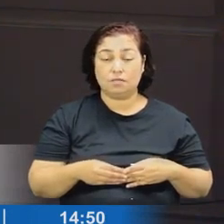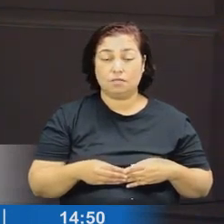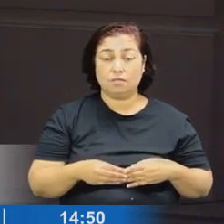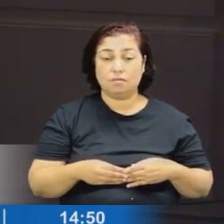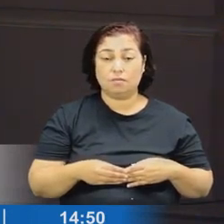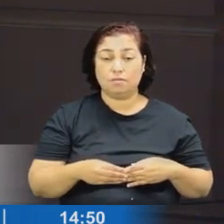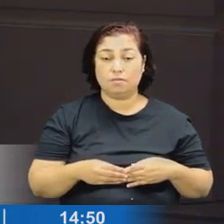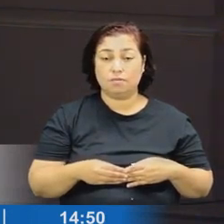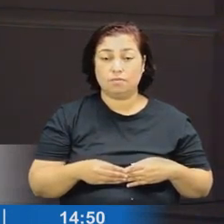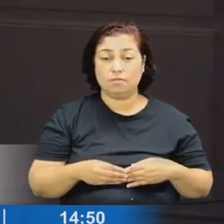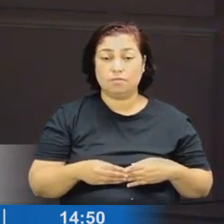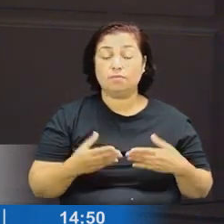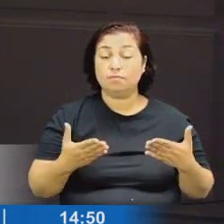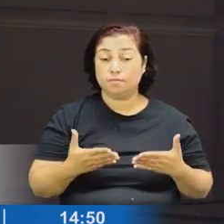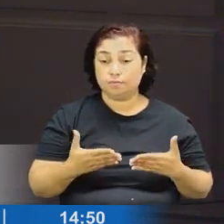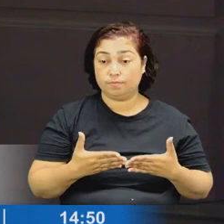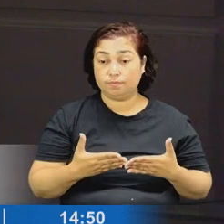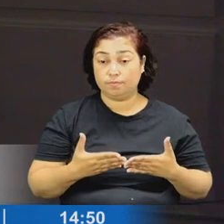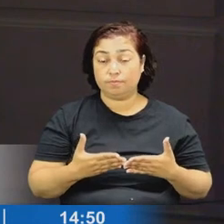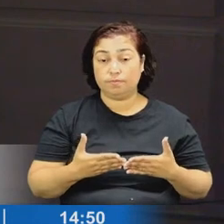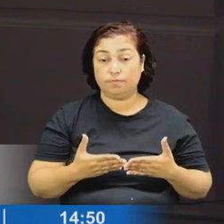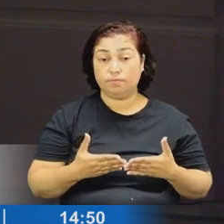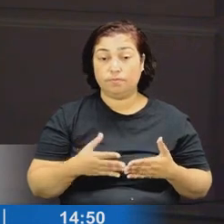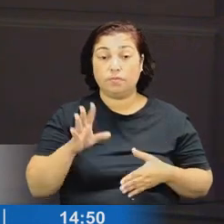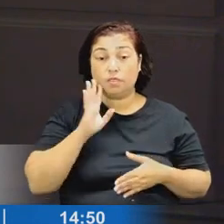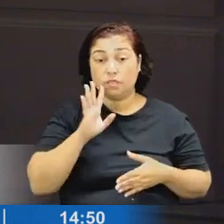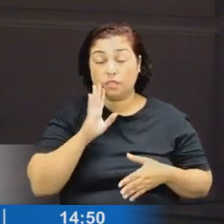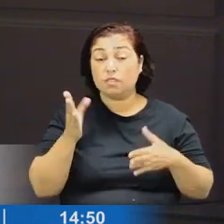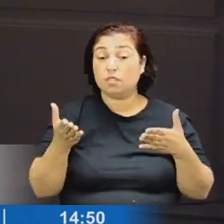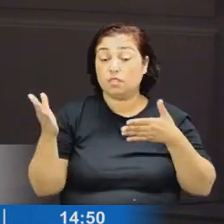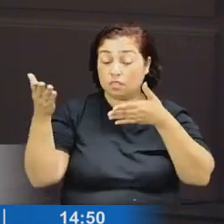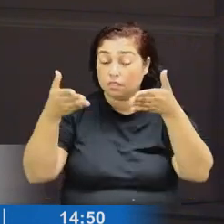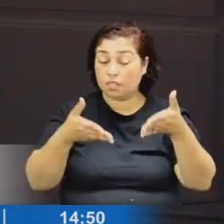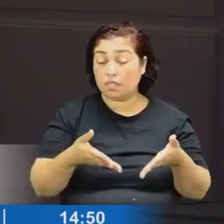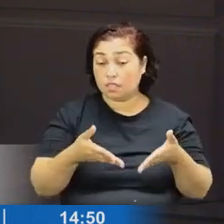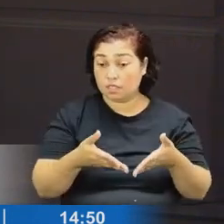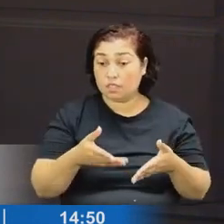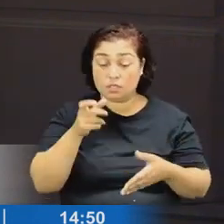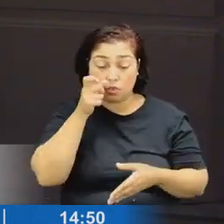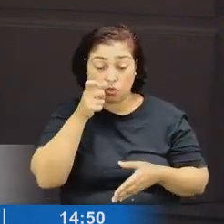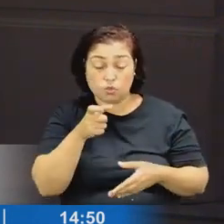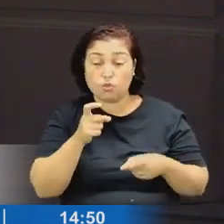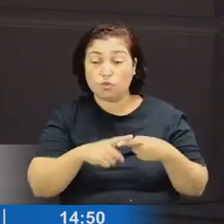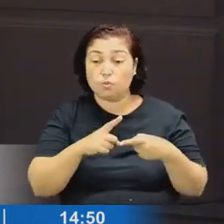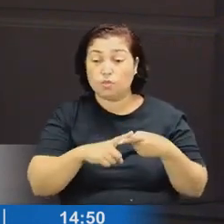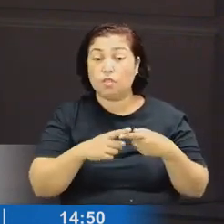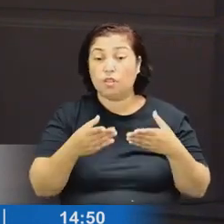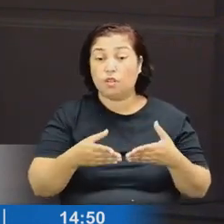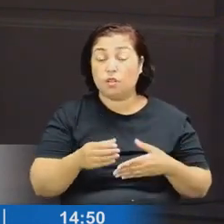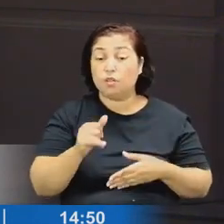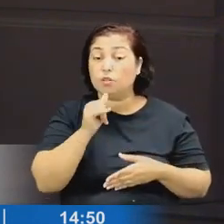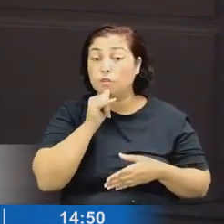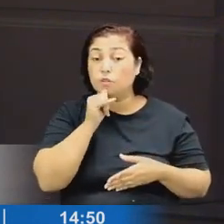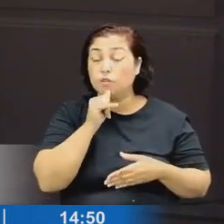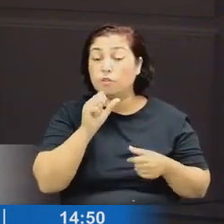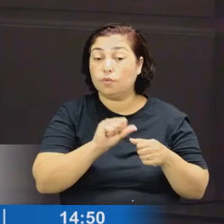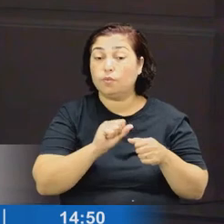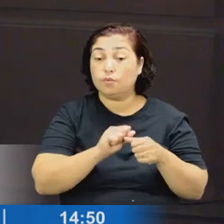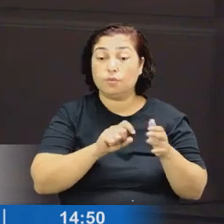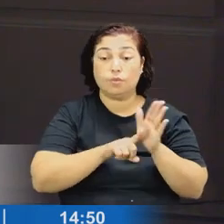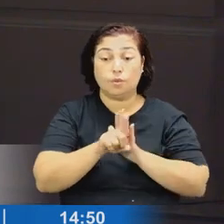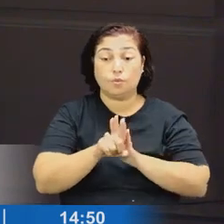né então é legal estar presencial aqui porque por exemplo agora eu vou fazer uma pergunta para